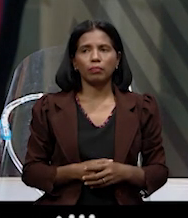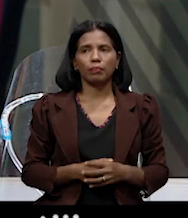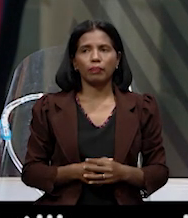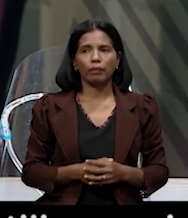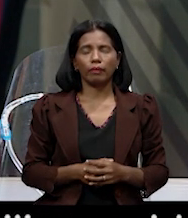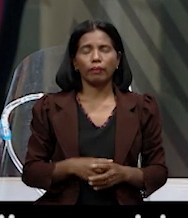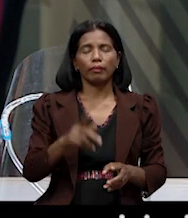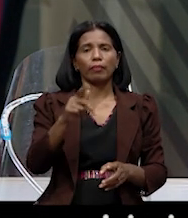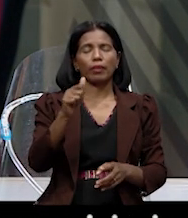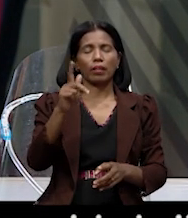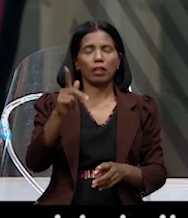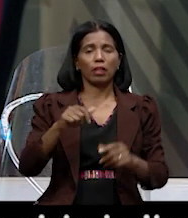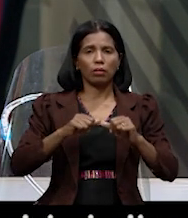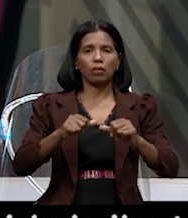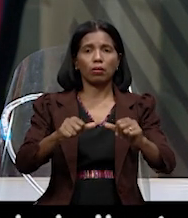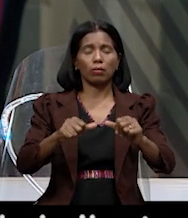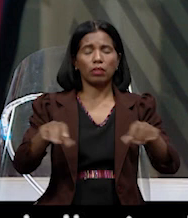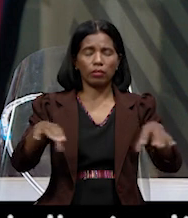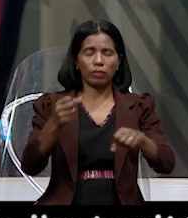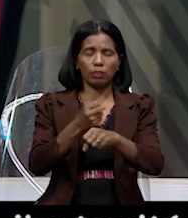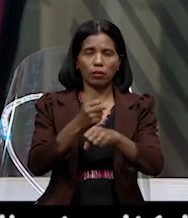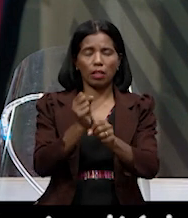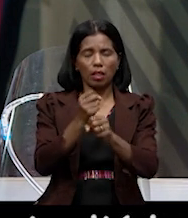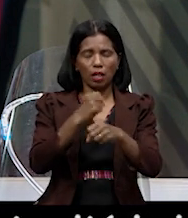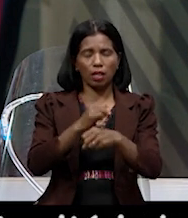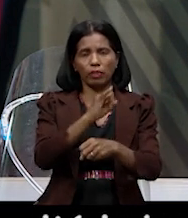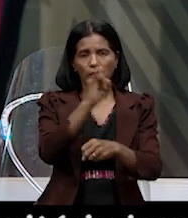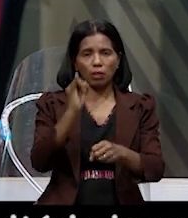Cá continua esforço, rala investigação, Baru Haxolok.